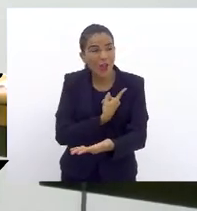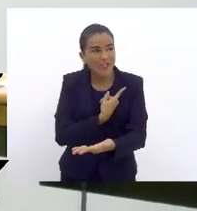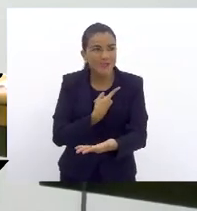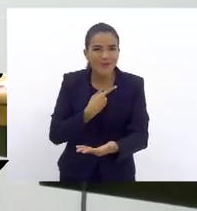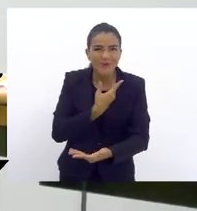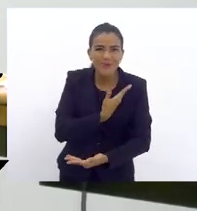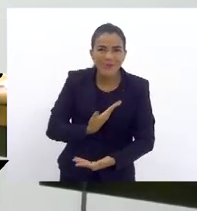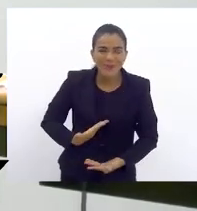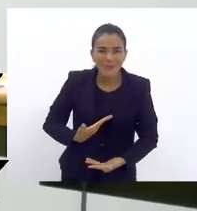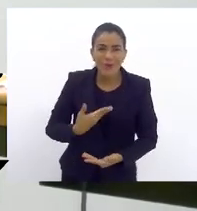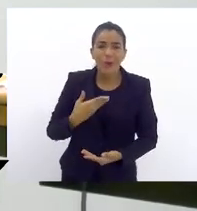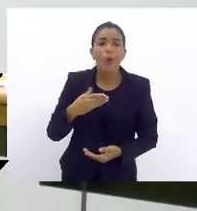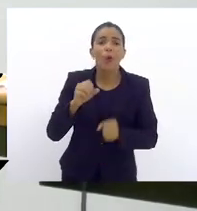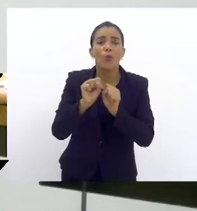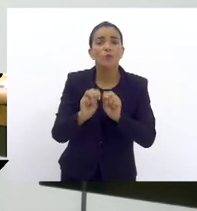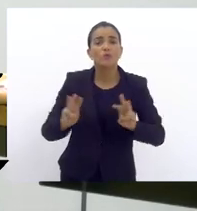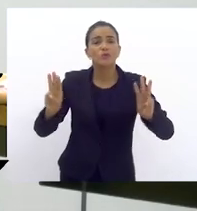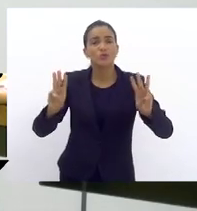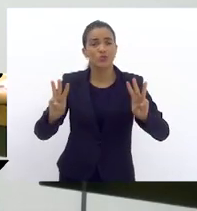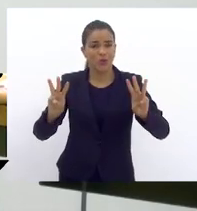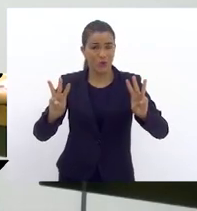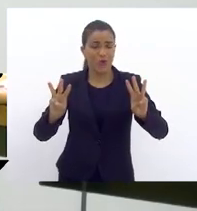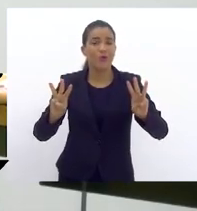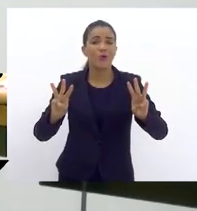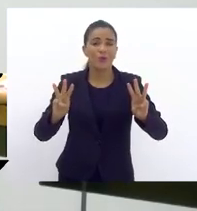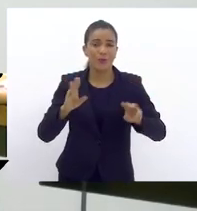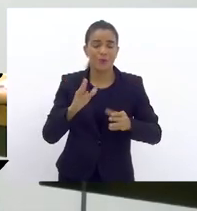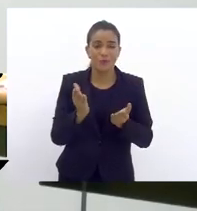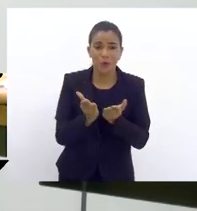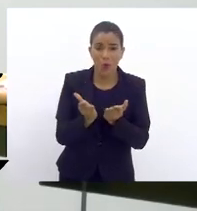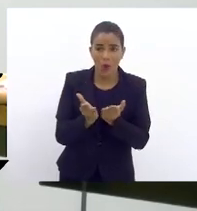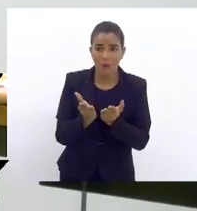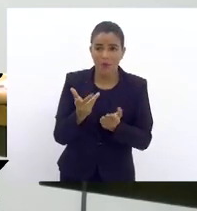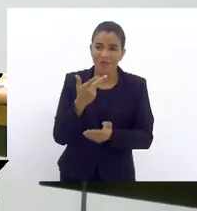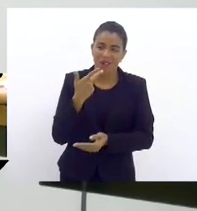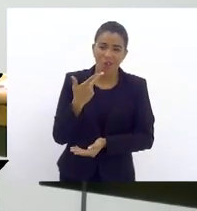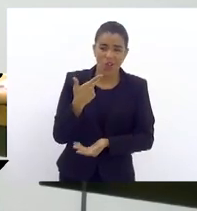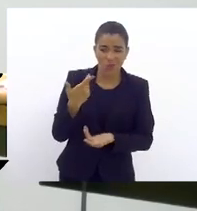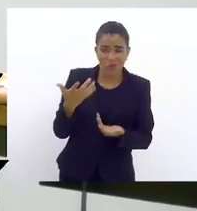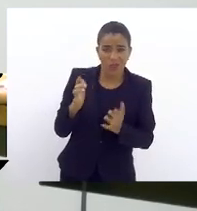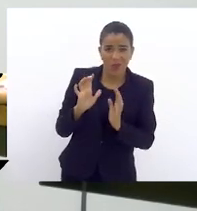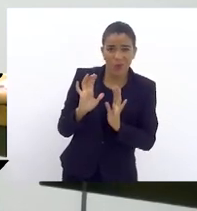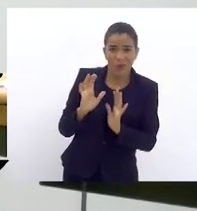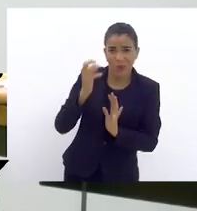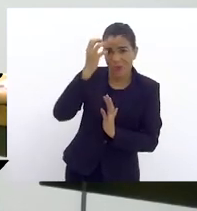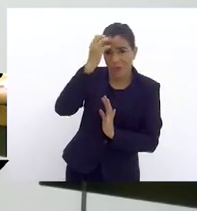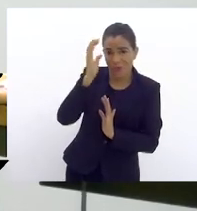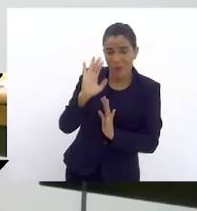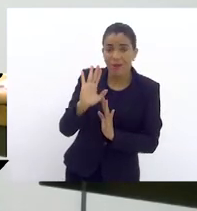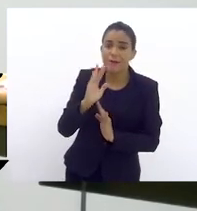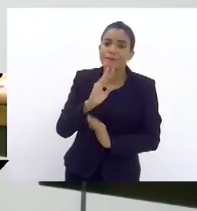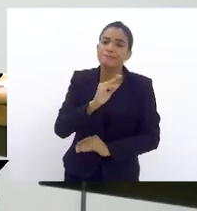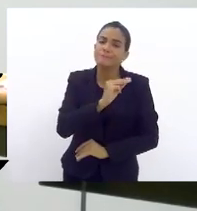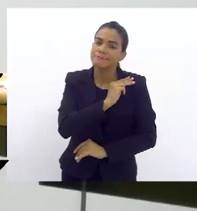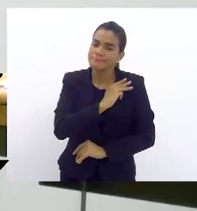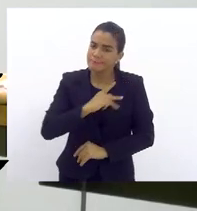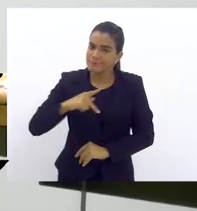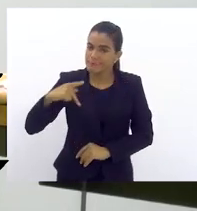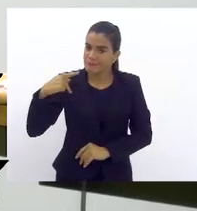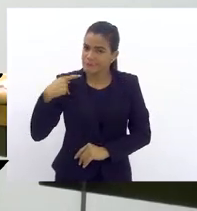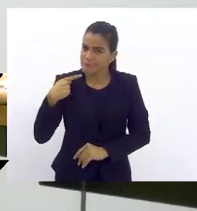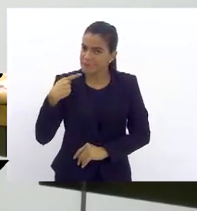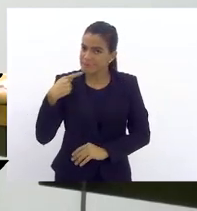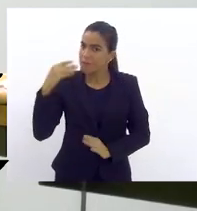o show gospel ele tentou fazer minha culpa mas o Ministério Público fez com que a prefeitura